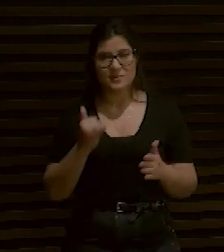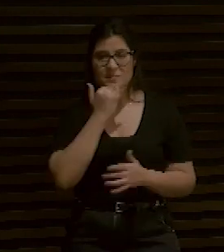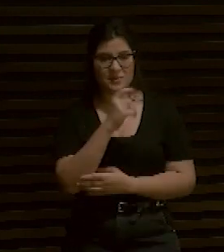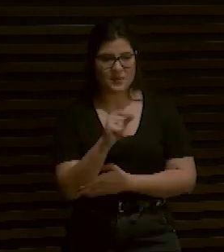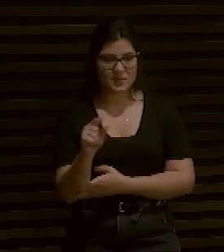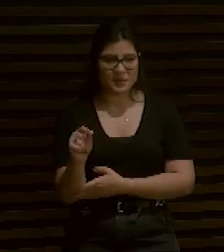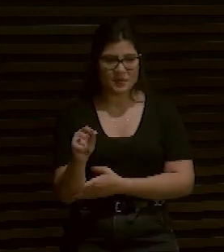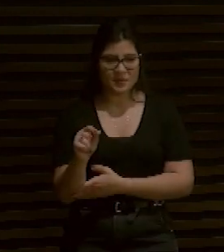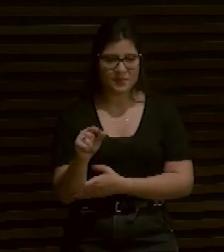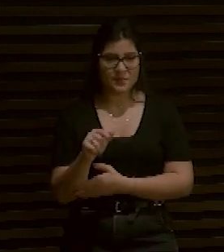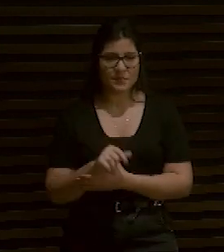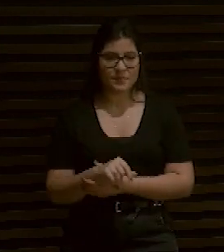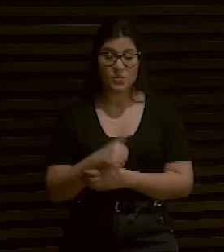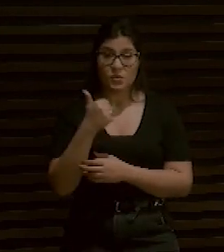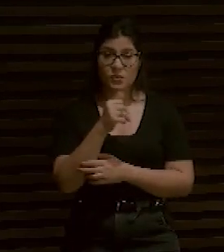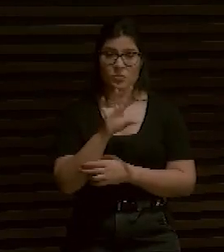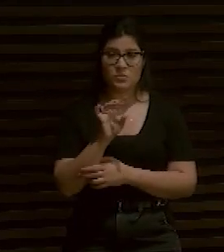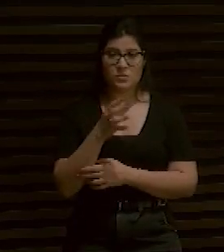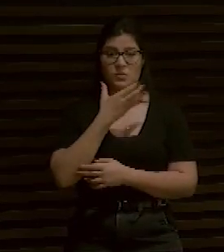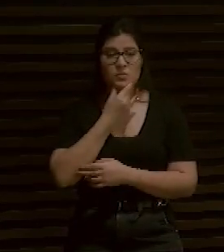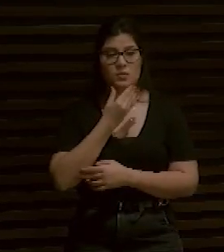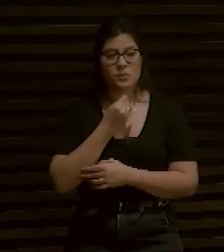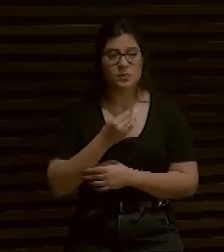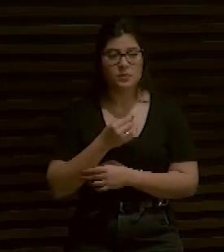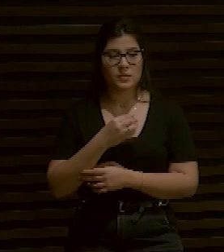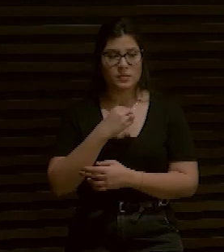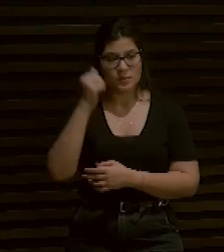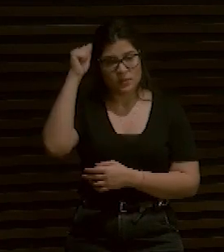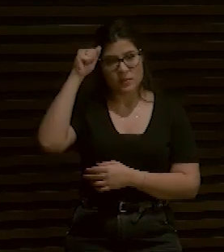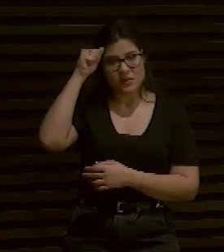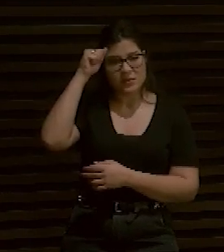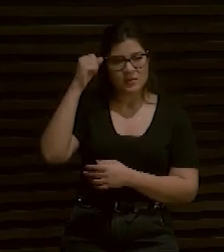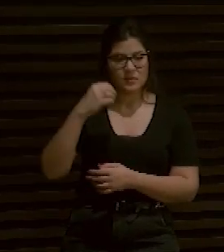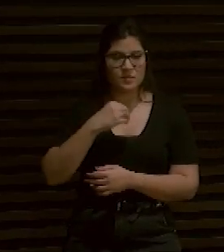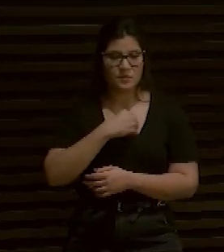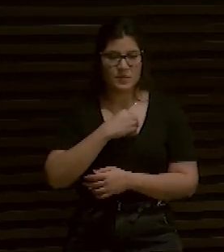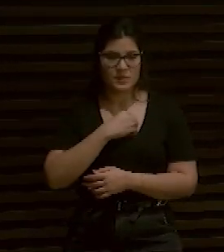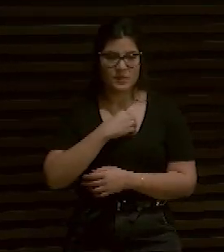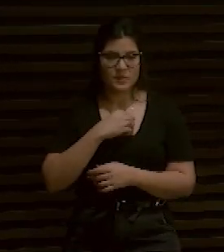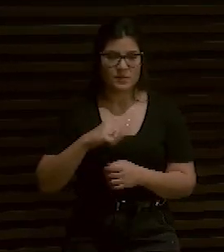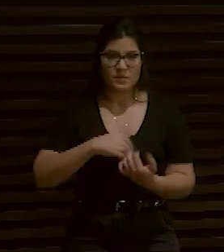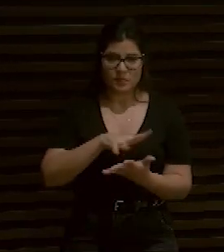Por um só homem entrou um pecado no mundo, mas por um só saiu o pecado dos filhos de Deus.